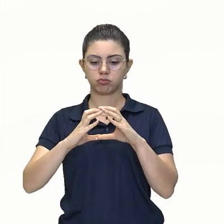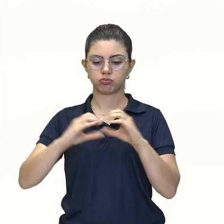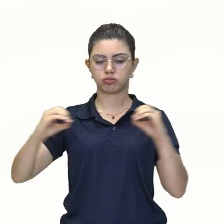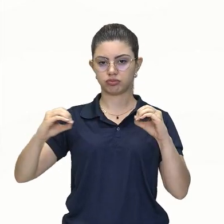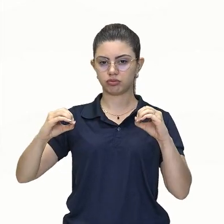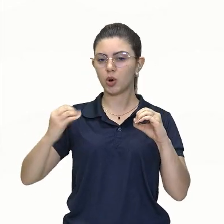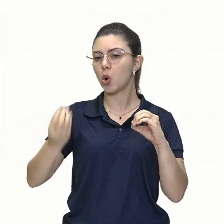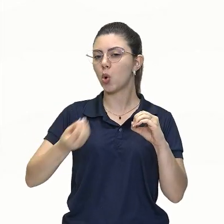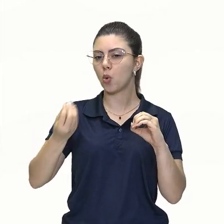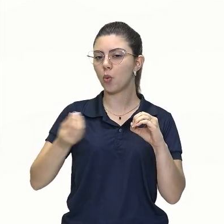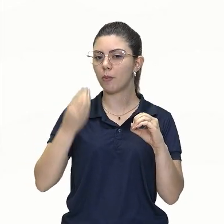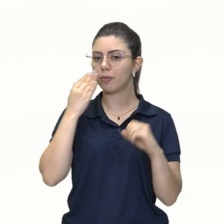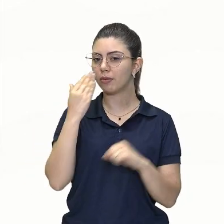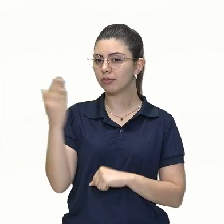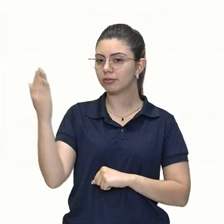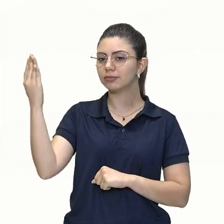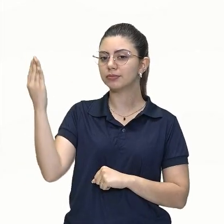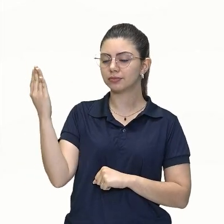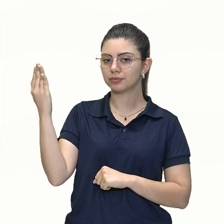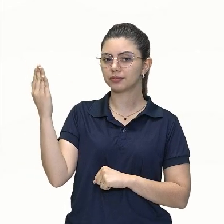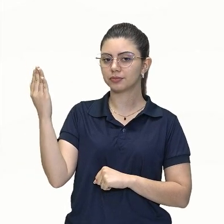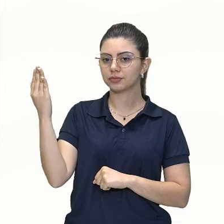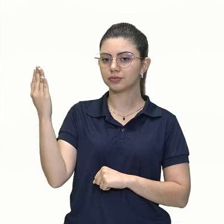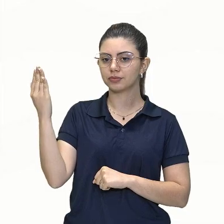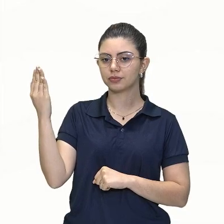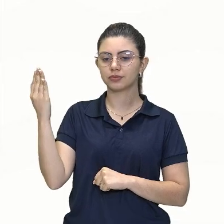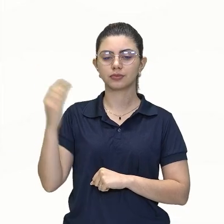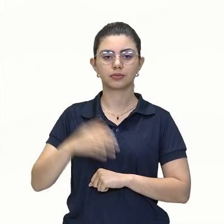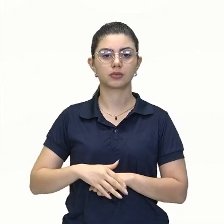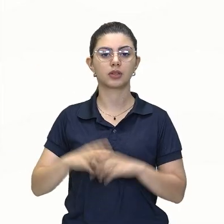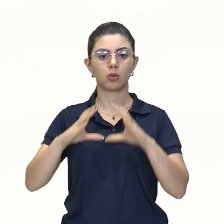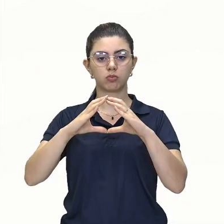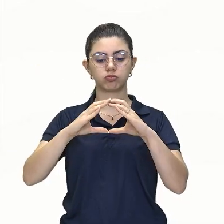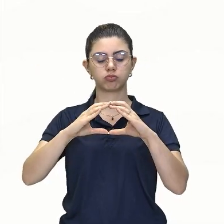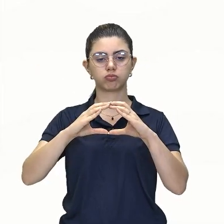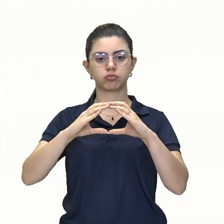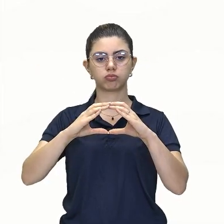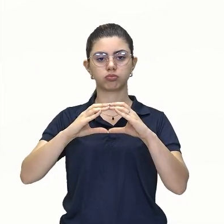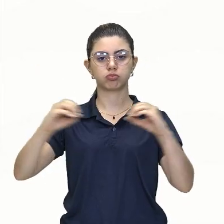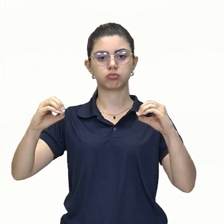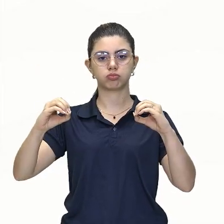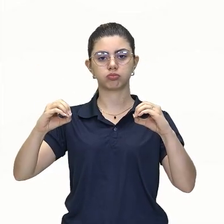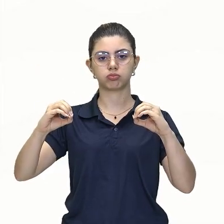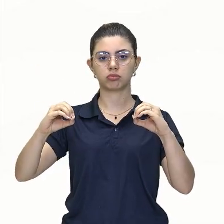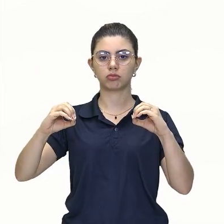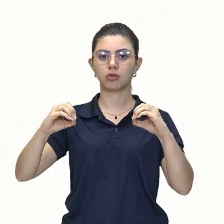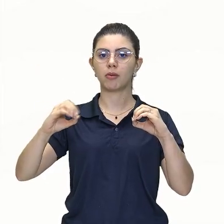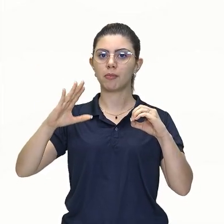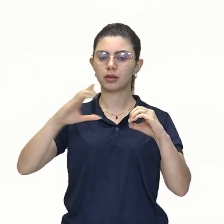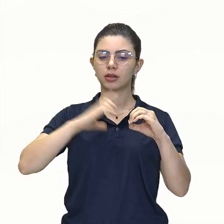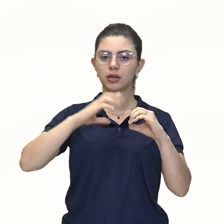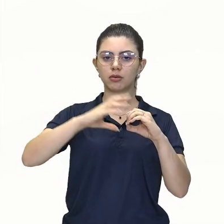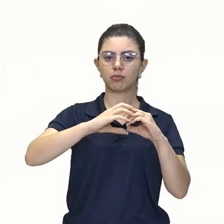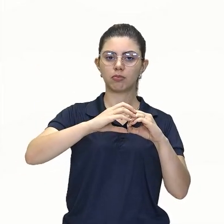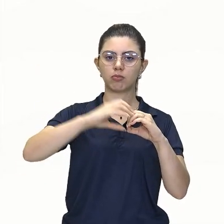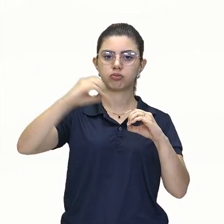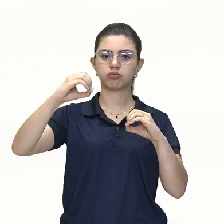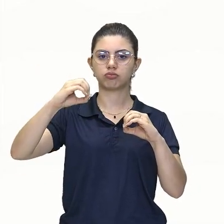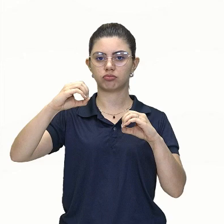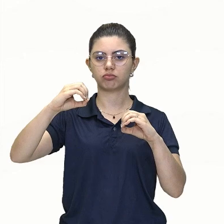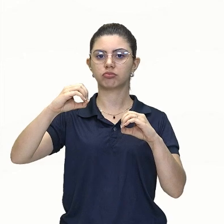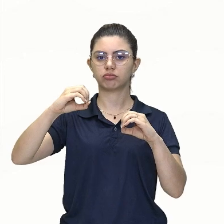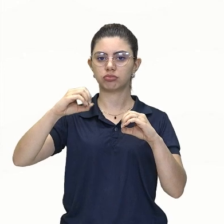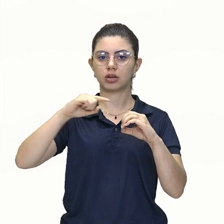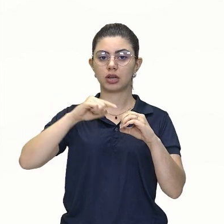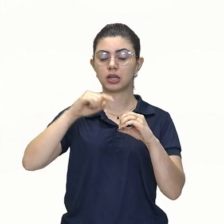é que acontece? Dessa divisão aqui, também vai resultar a emissão de outros nêutrons, que